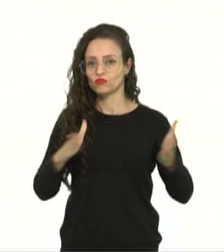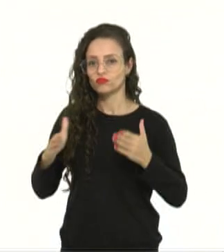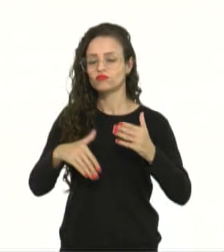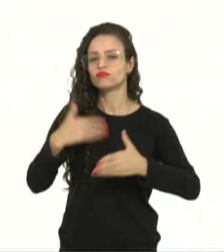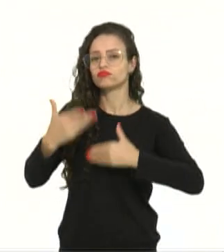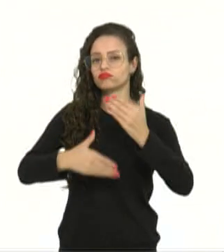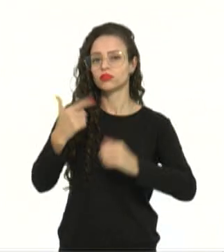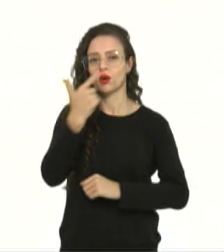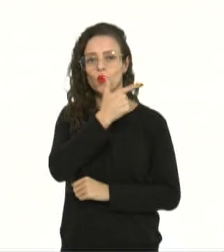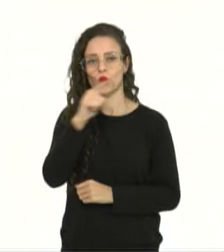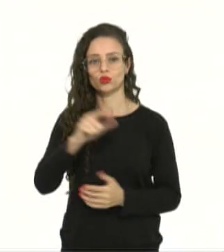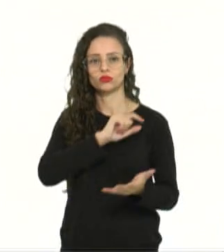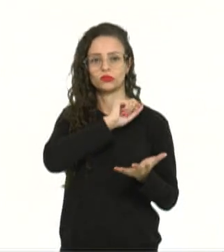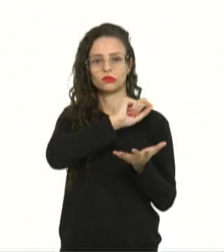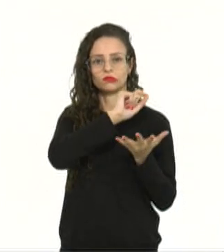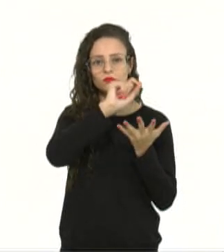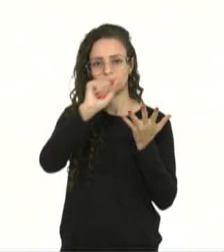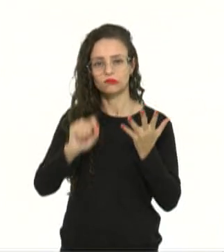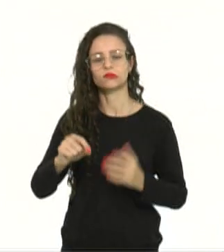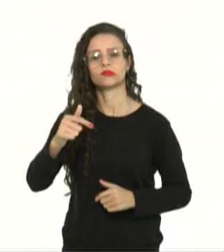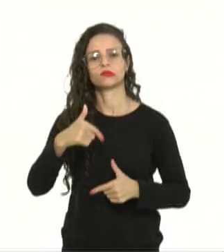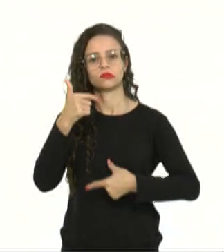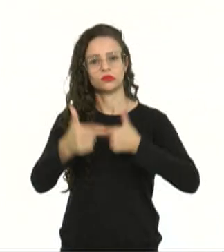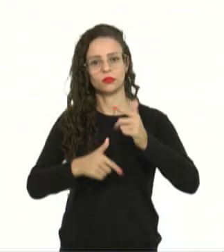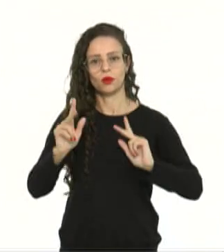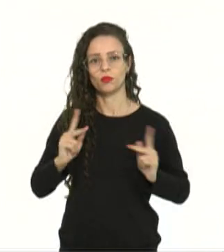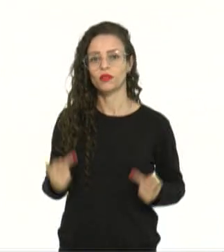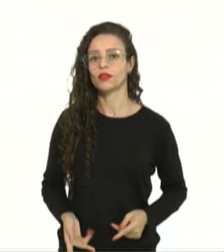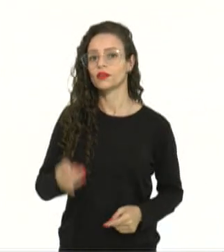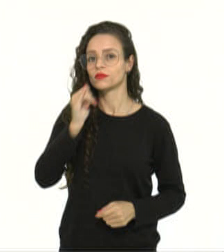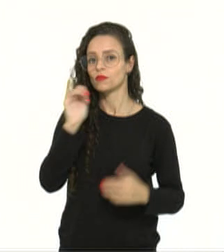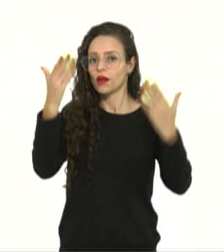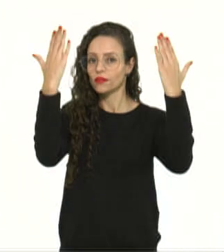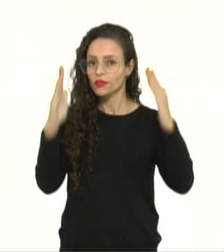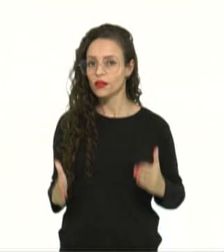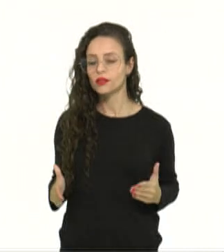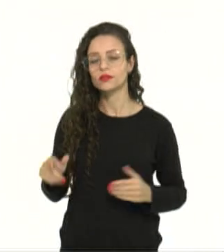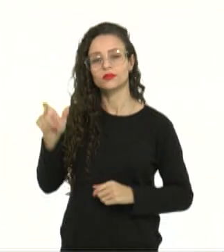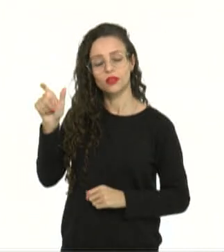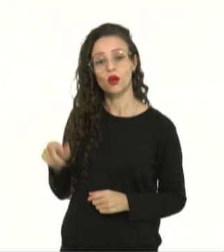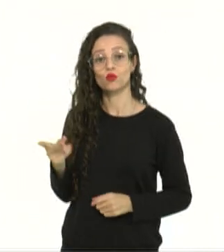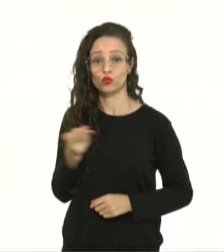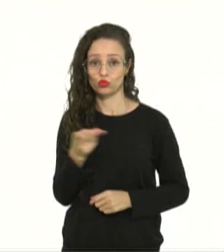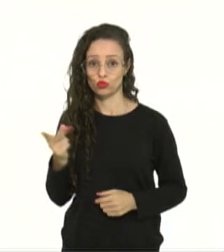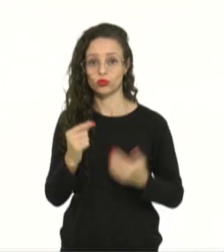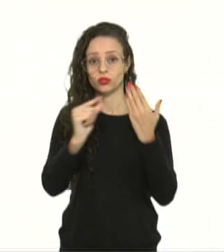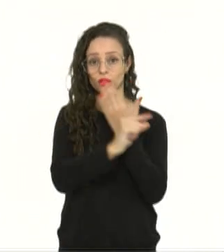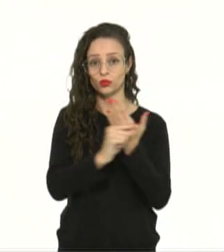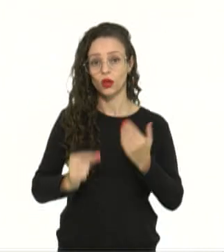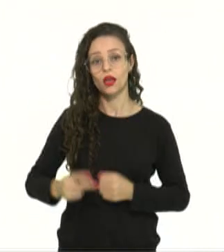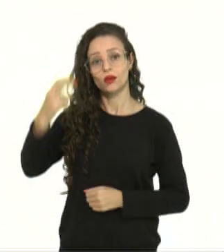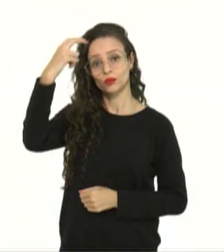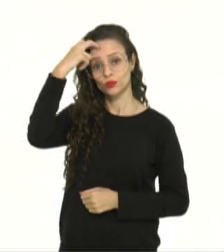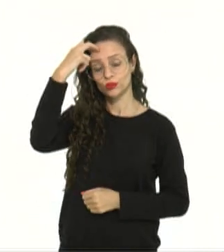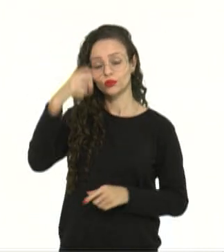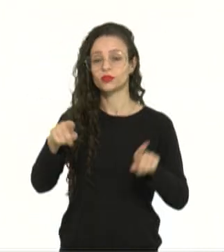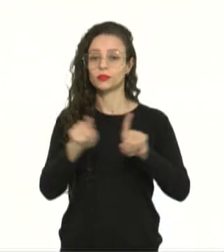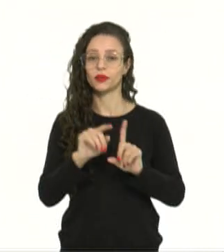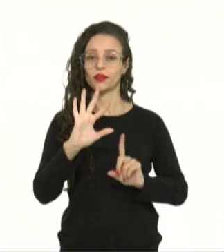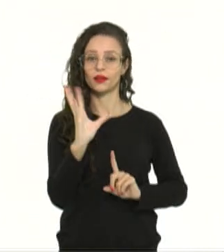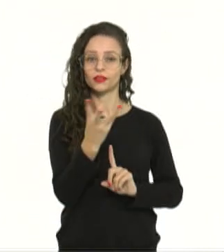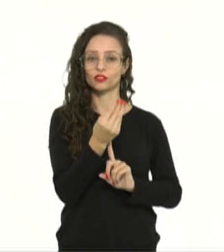desenvolvendo em outros ramos da atividade humana. No caso analisado por Horkheimer e Adorno, a cultura e a